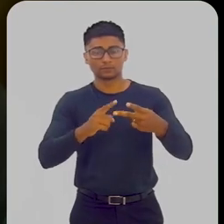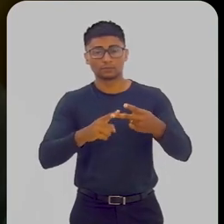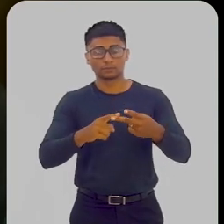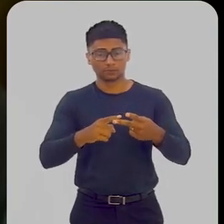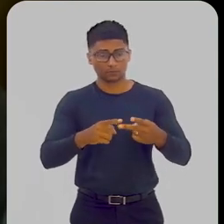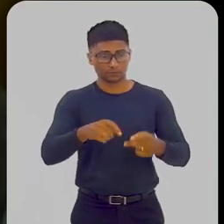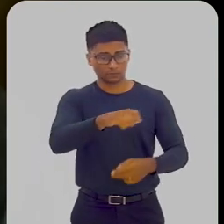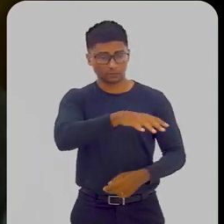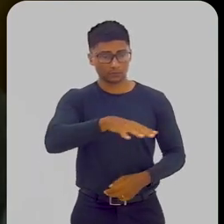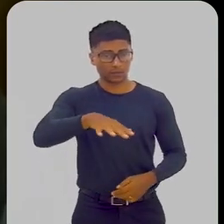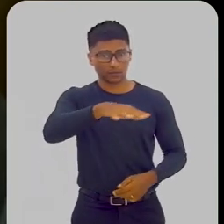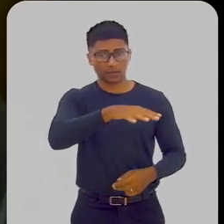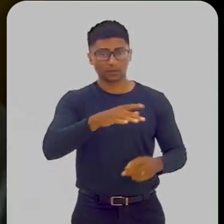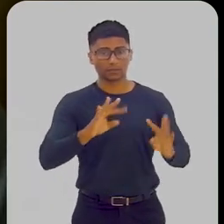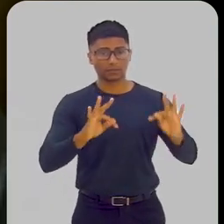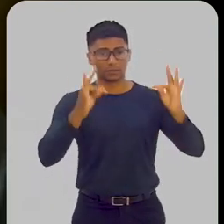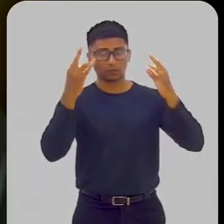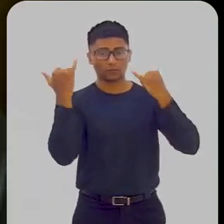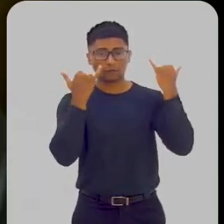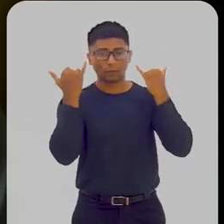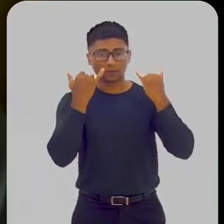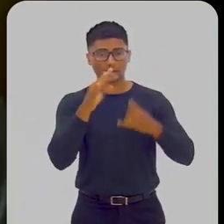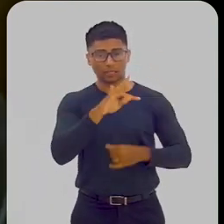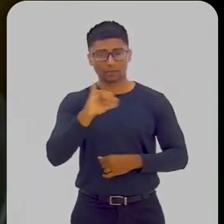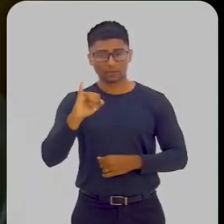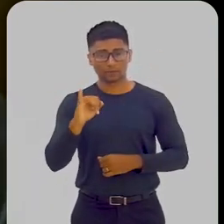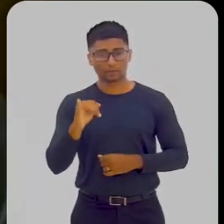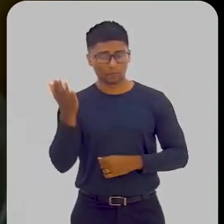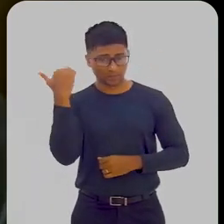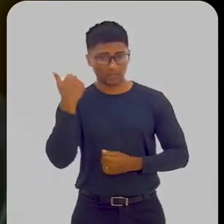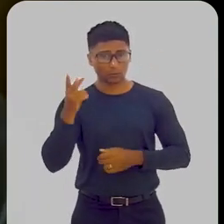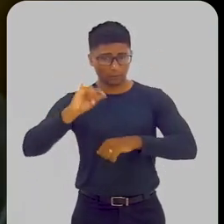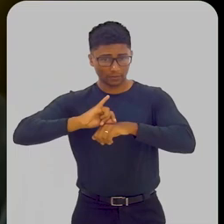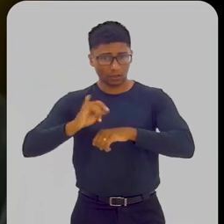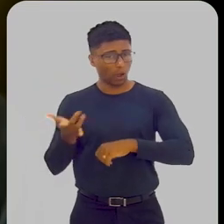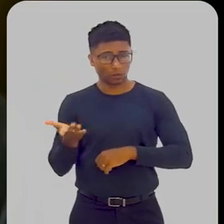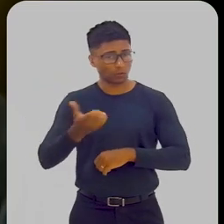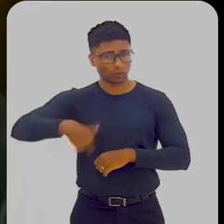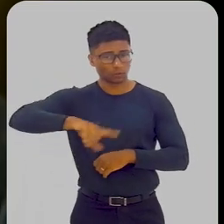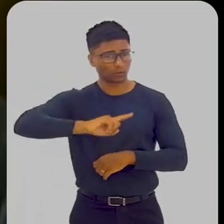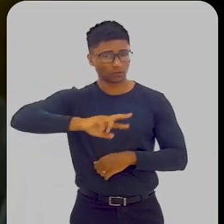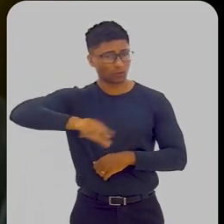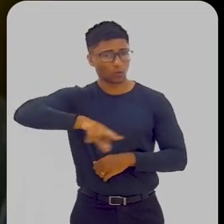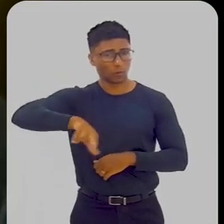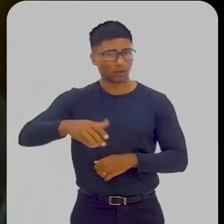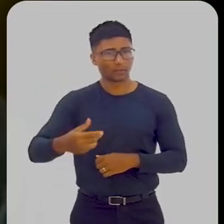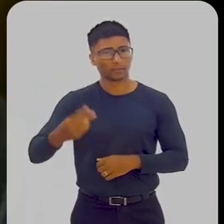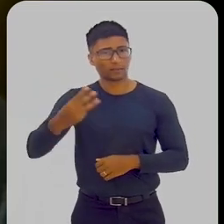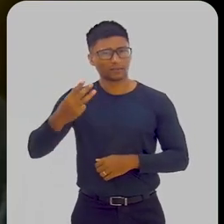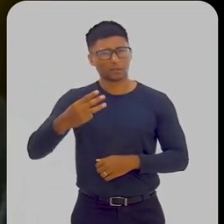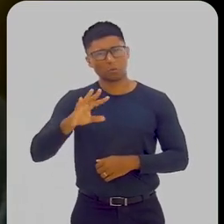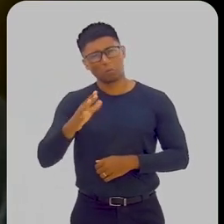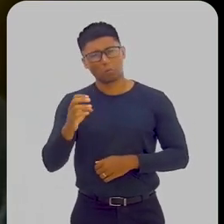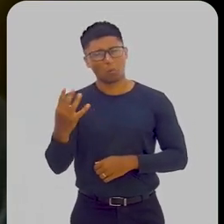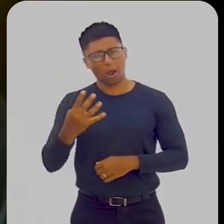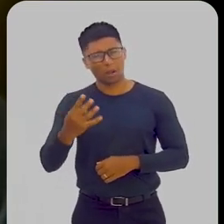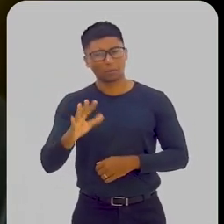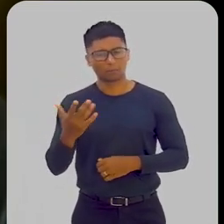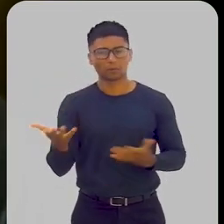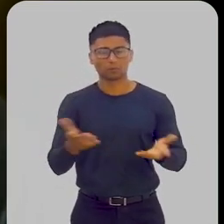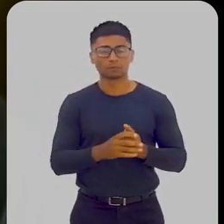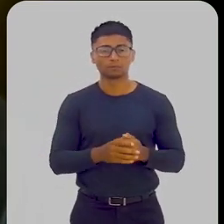Setor de tecnologia de informação, nós já fomos a capital da tecnologia da informação, não somos mais, estamos longe, estamos em terceiro ou quarto